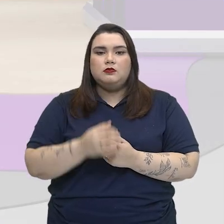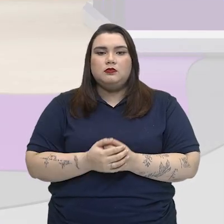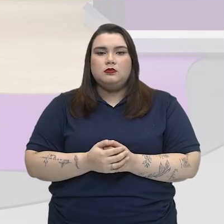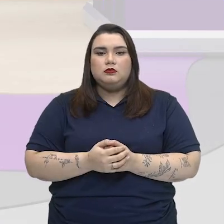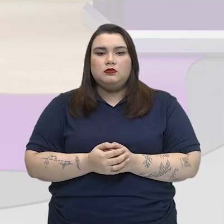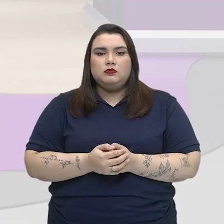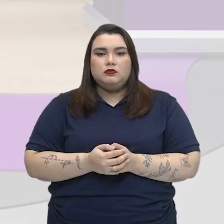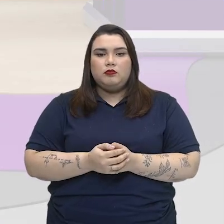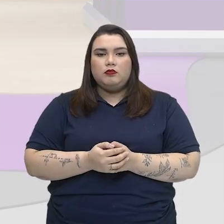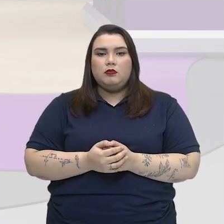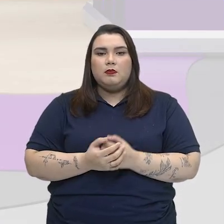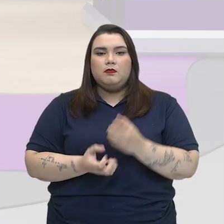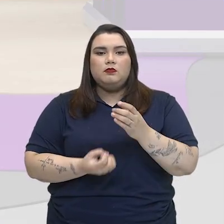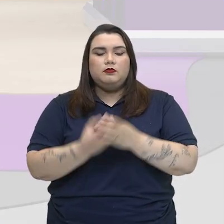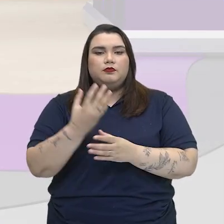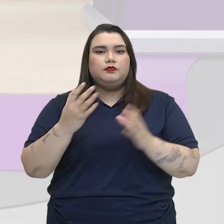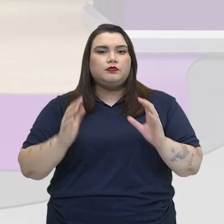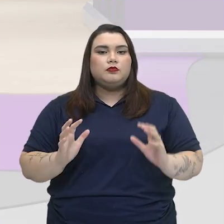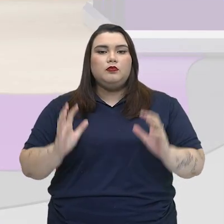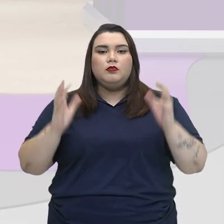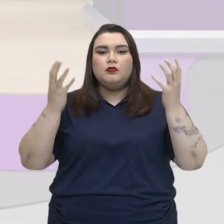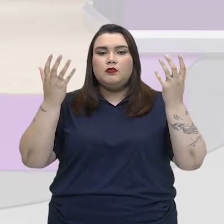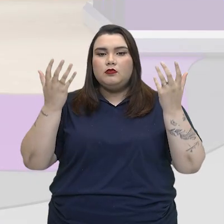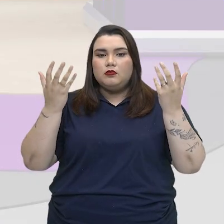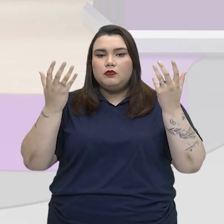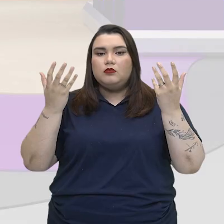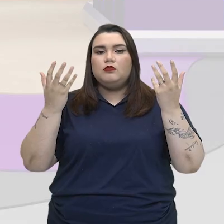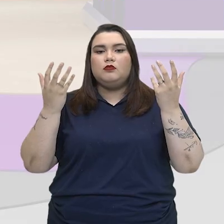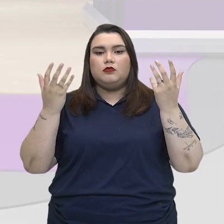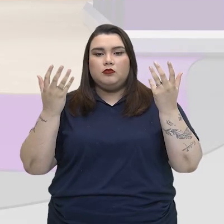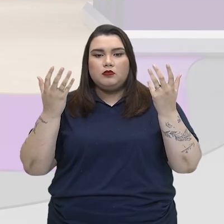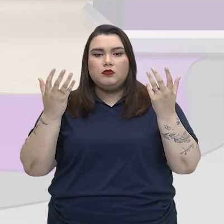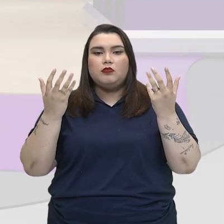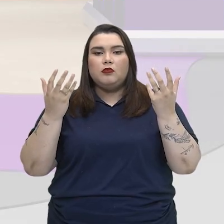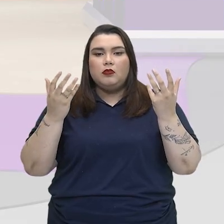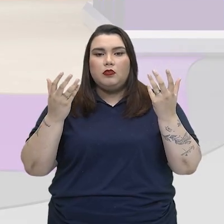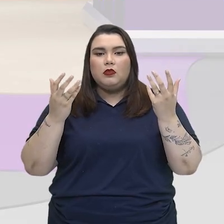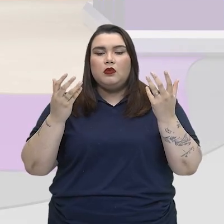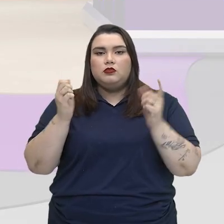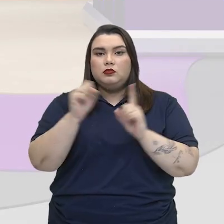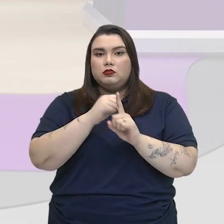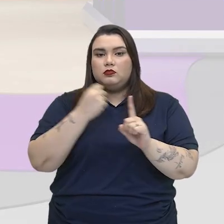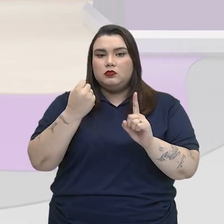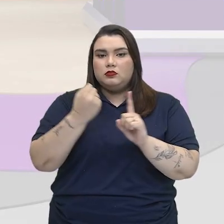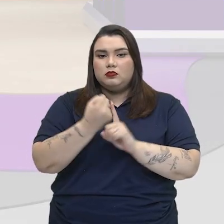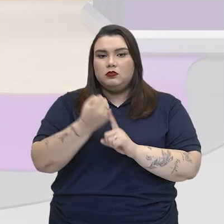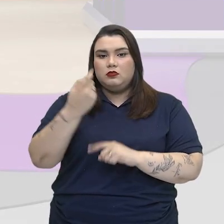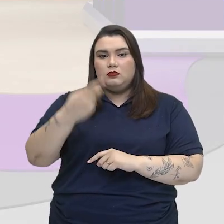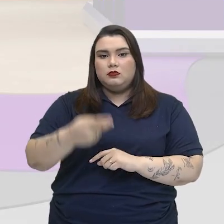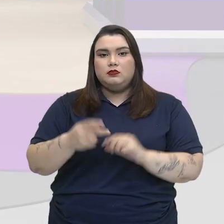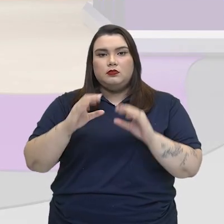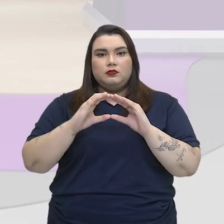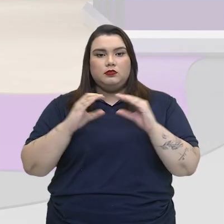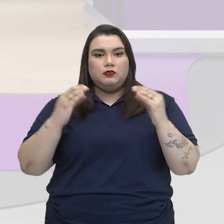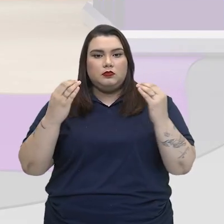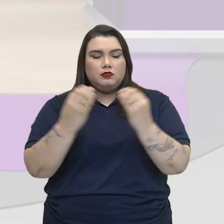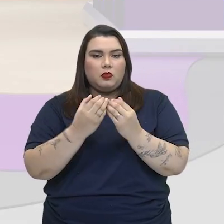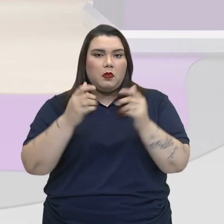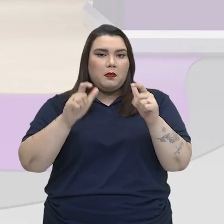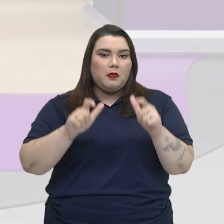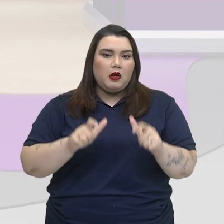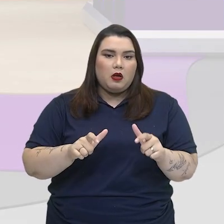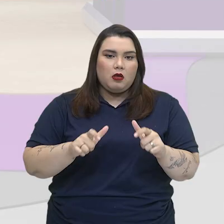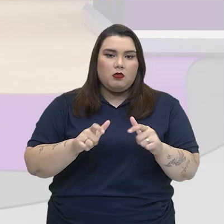um festejo, um evento, social aqui na nossa comunidade, no nosso